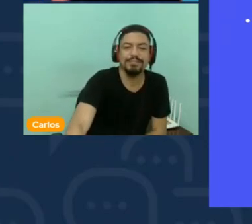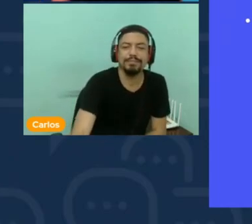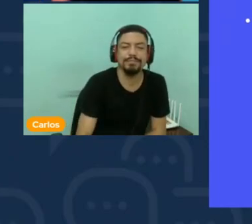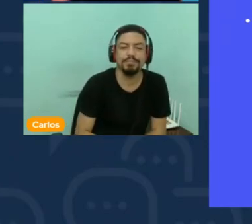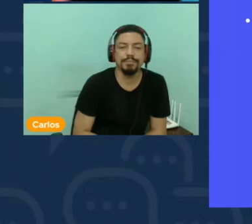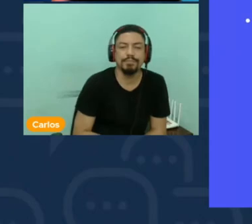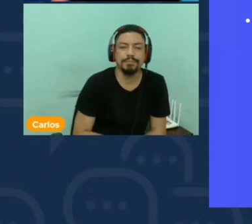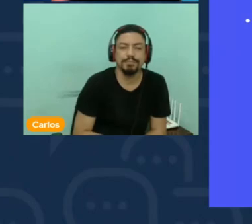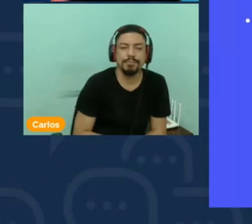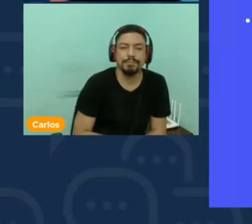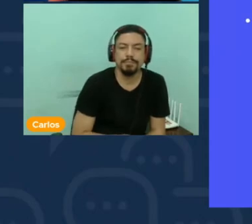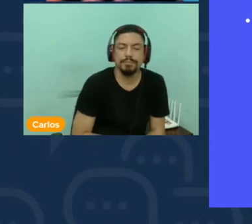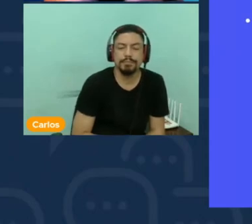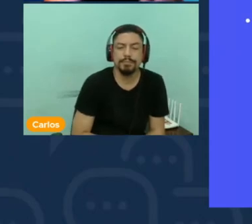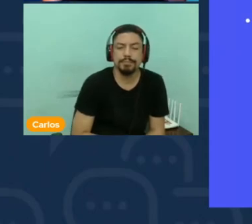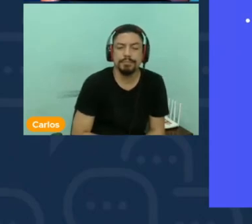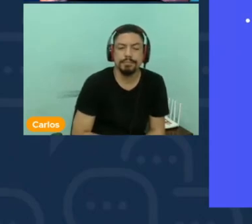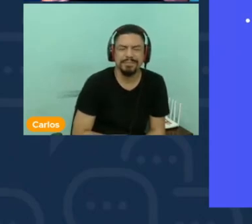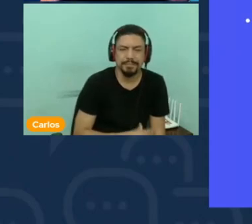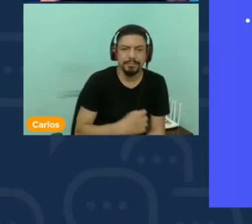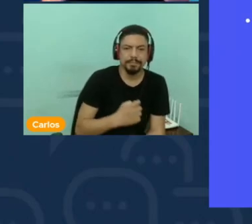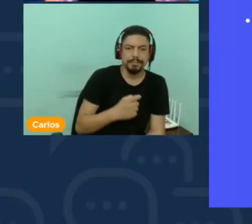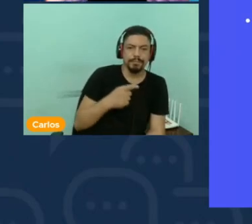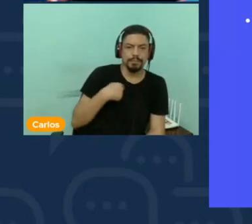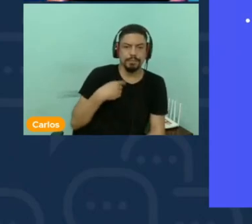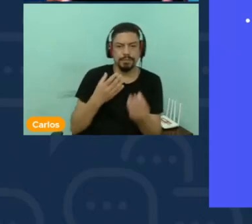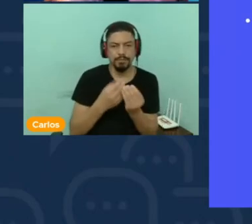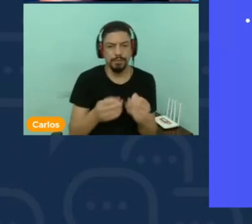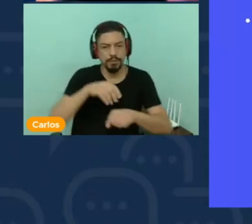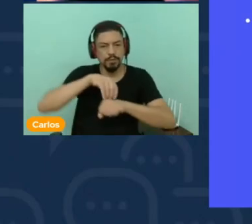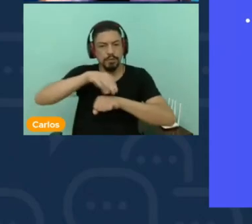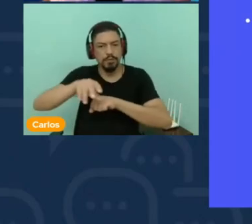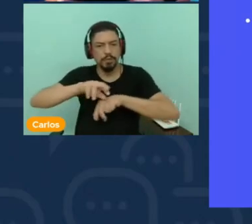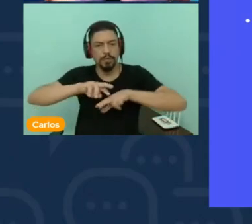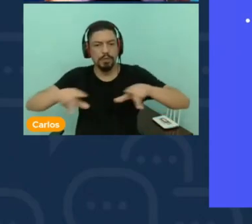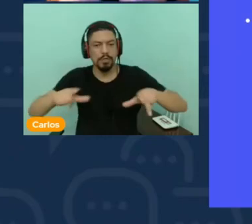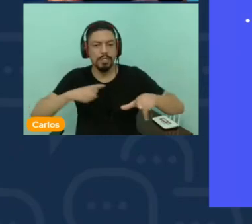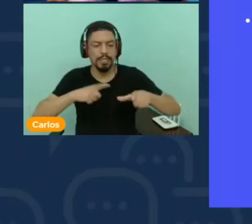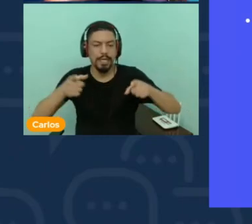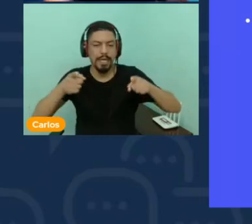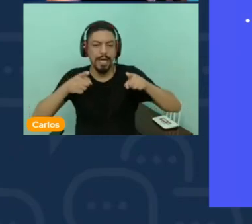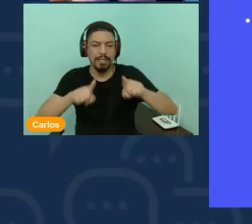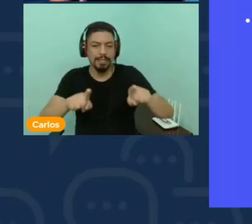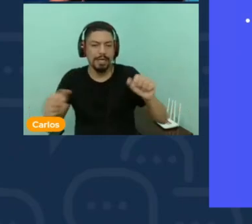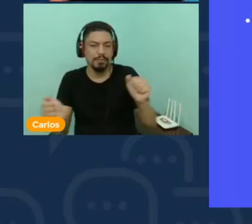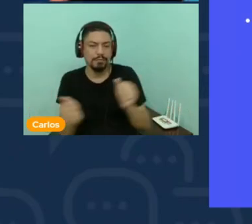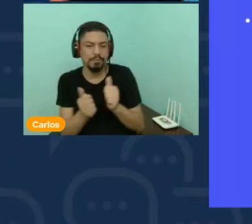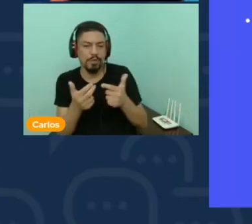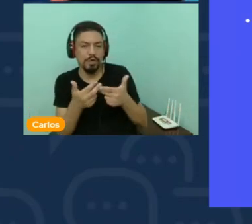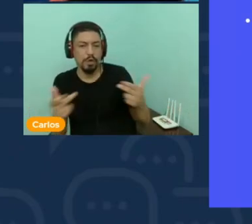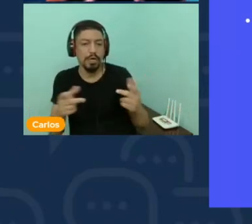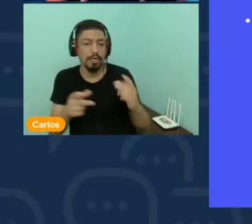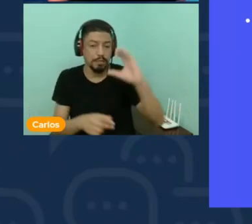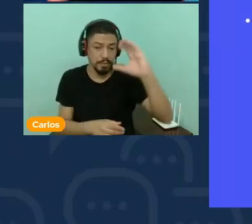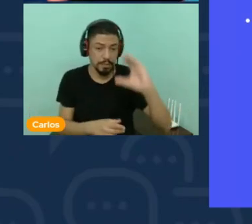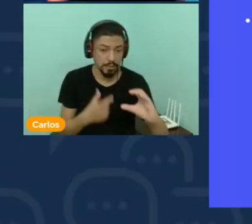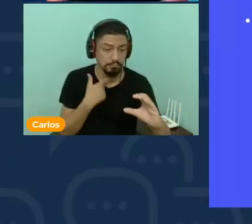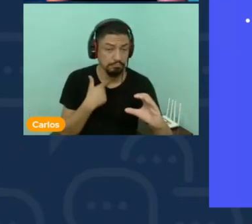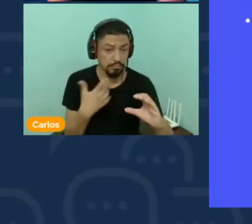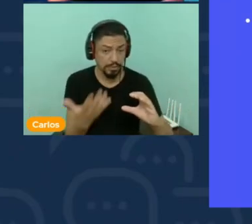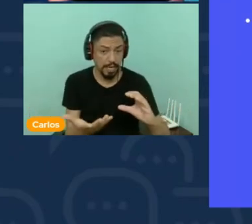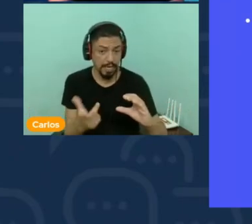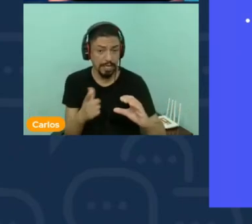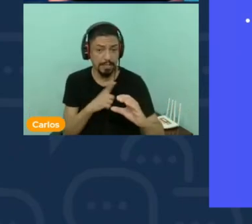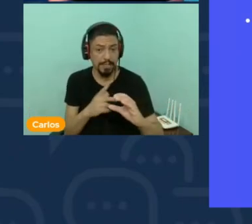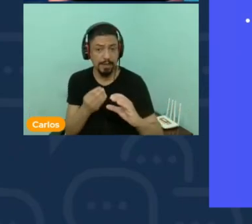cliente. E uma vez que eu forneço uma recomendação que está alinhado ali com o que o meu cliente quer, a chance ali